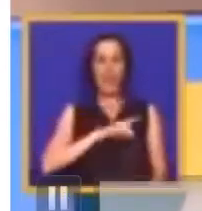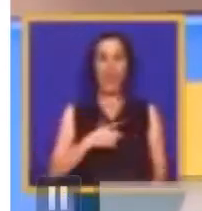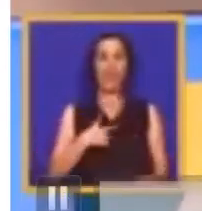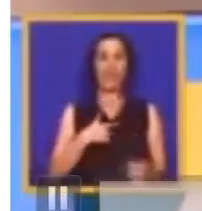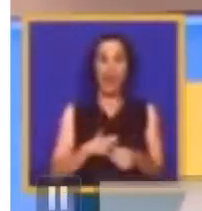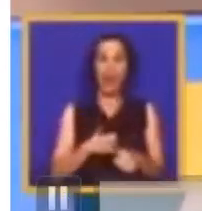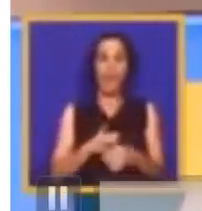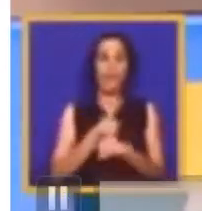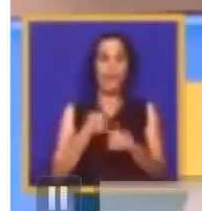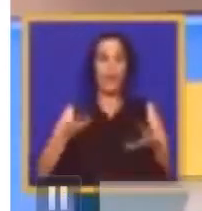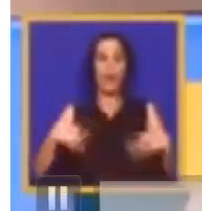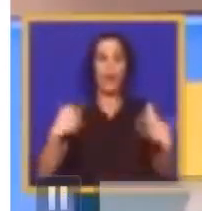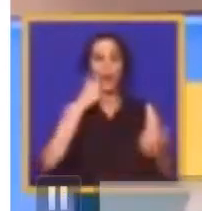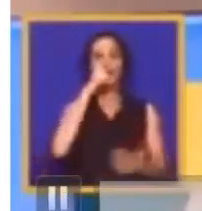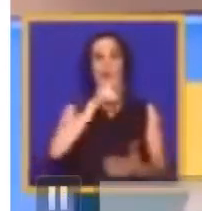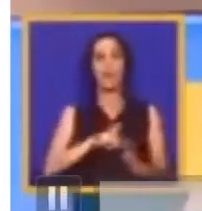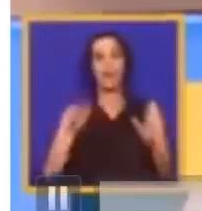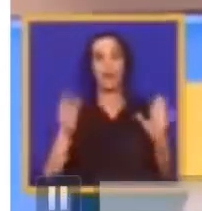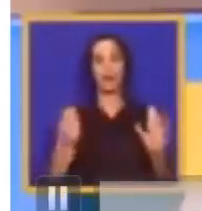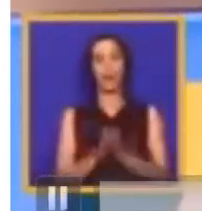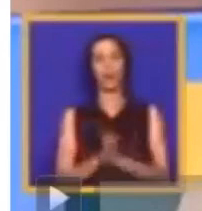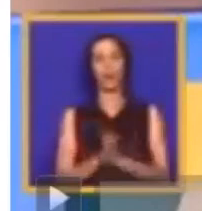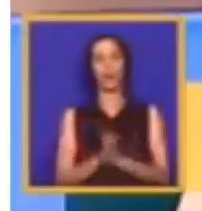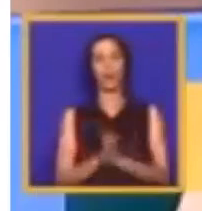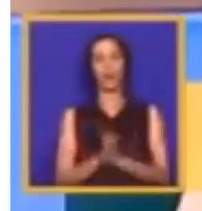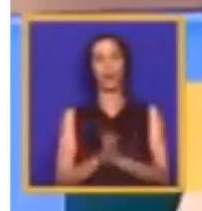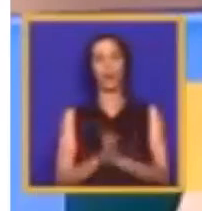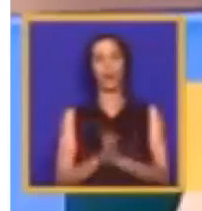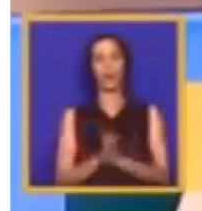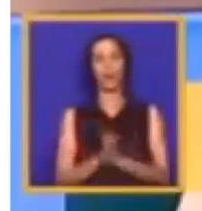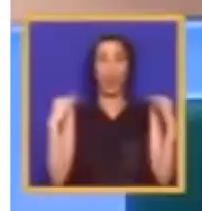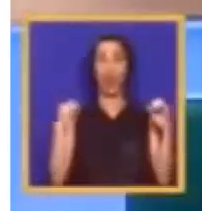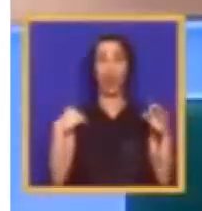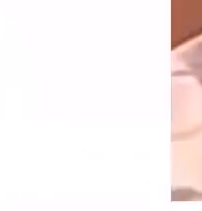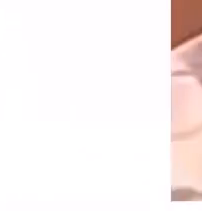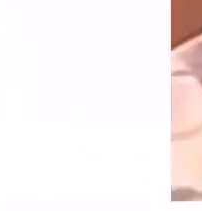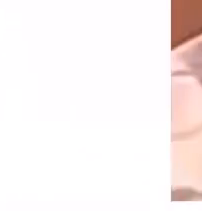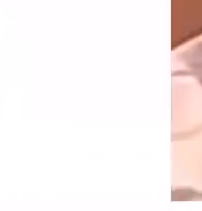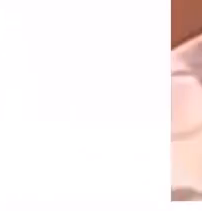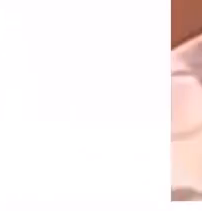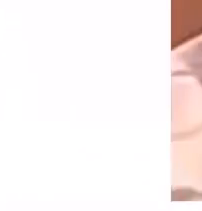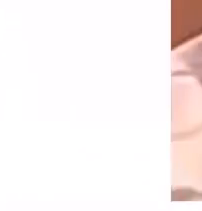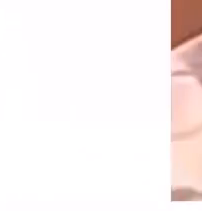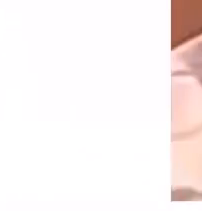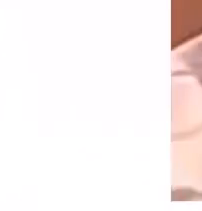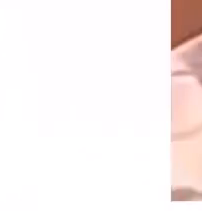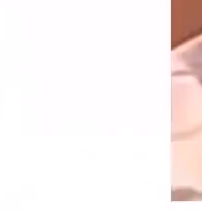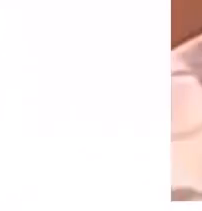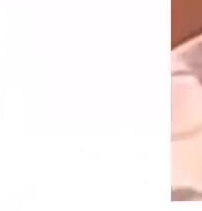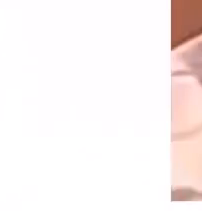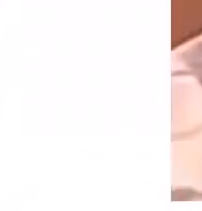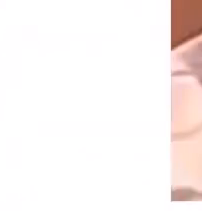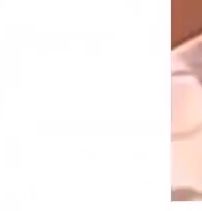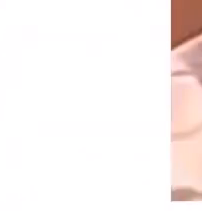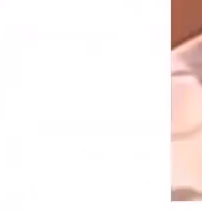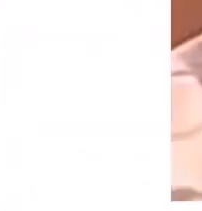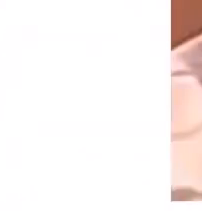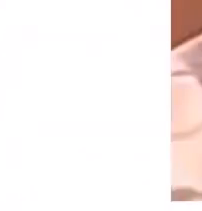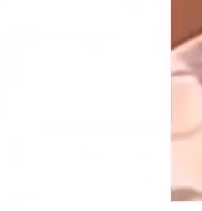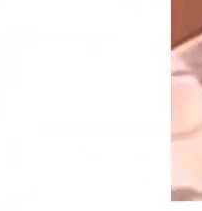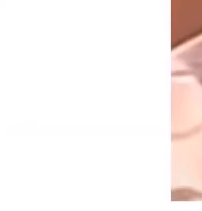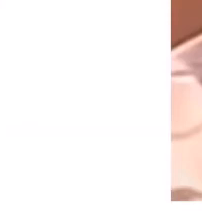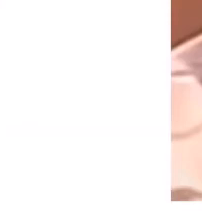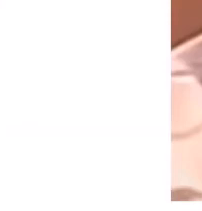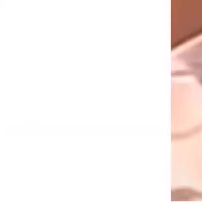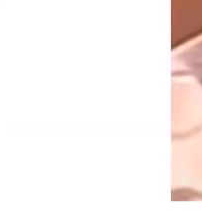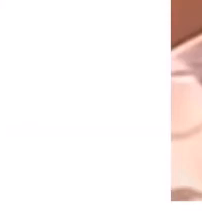mão, outro braço já não mexe. Olha, quando... Certo? Pararam nisso? Então agora vamos ver aqui. Isto são prints